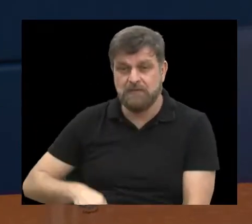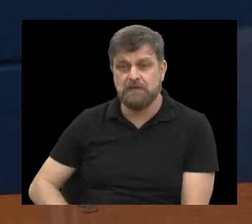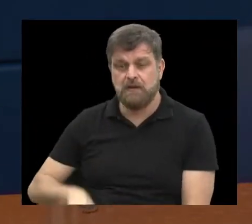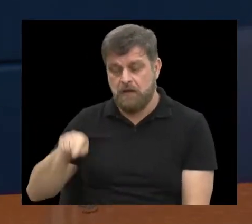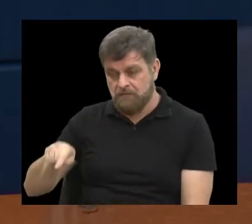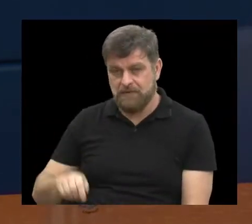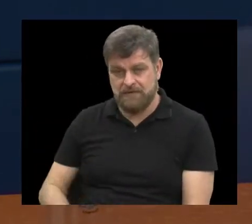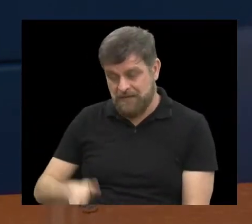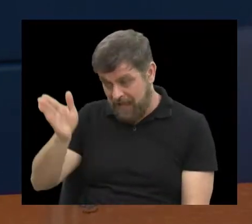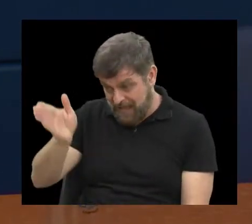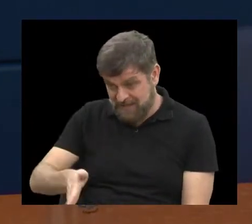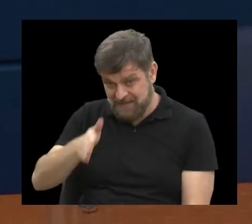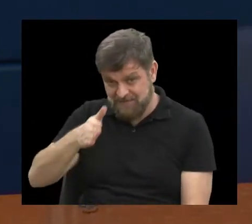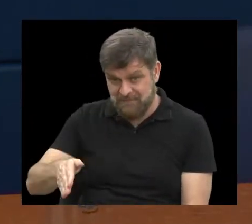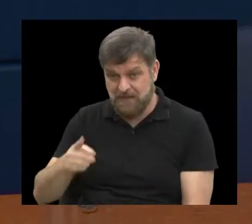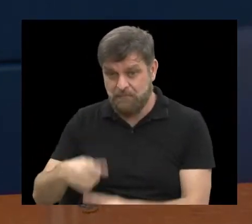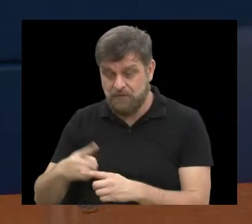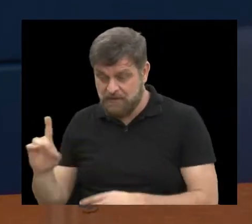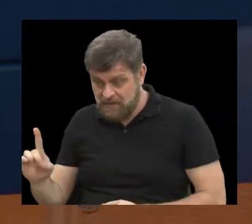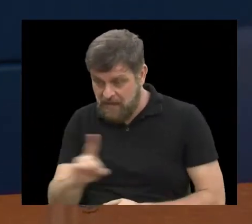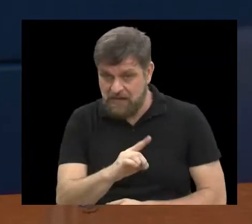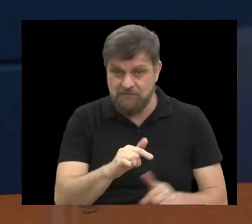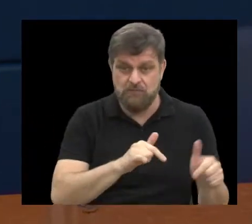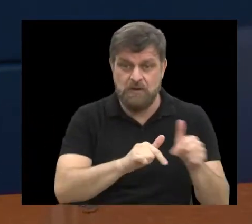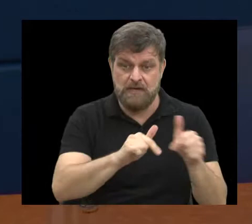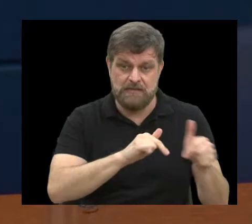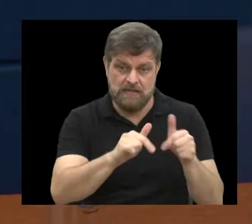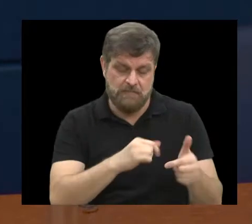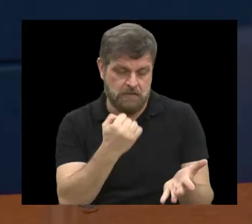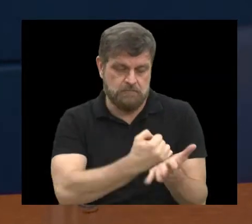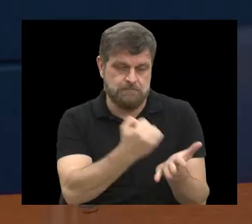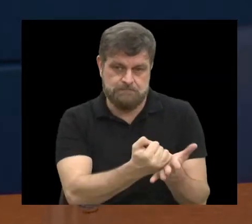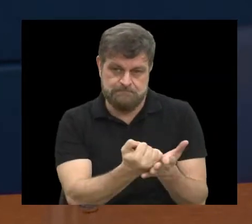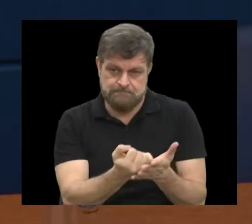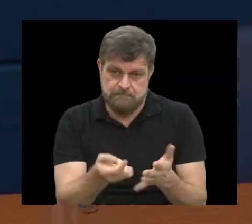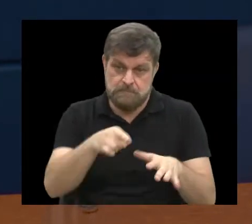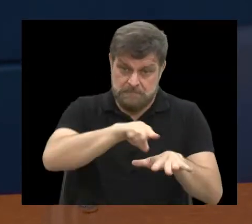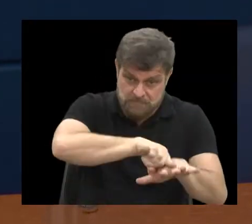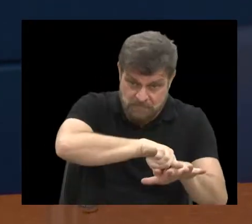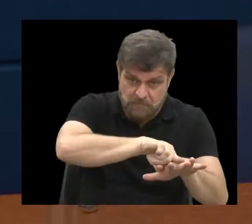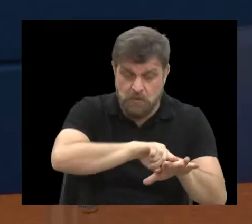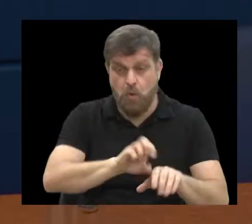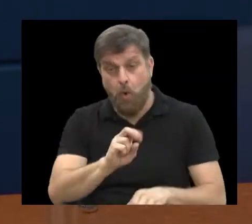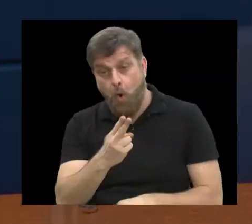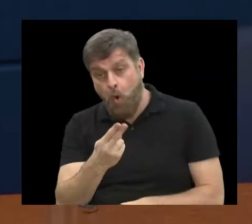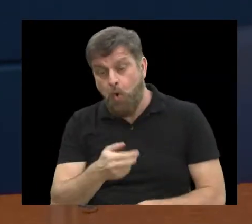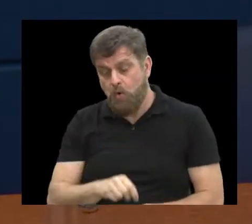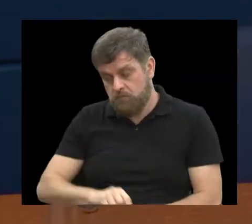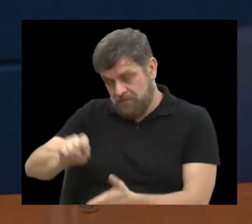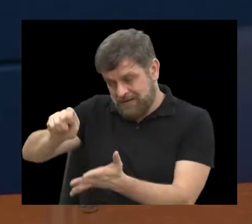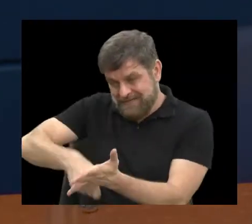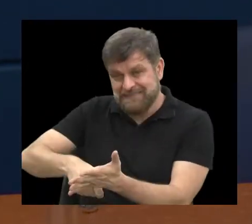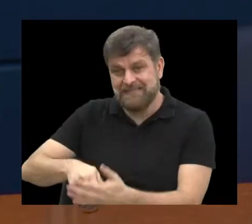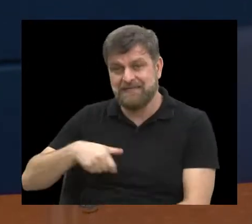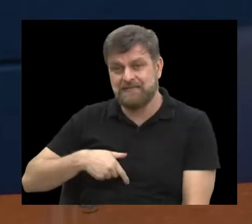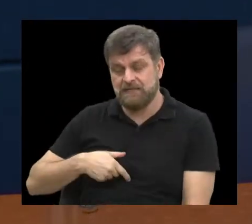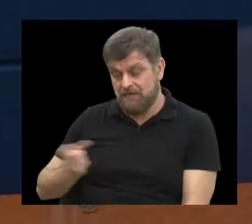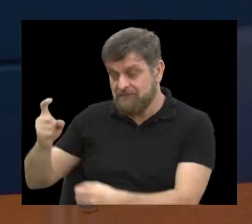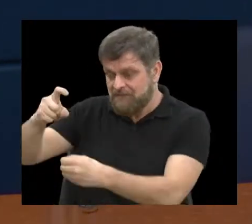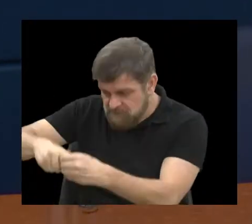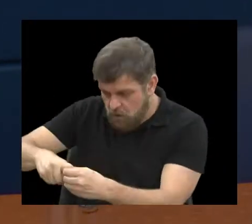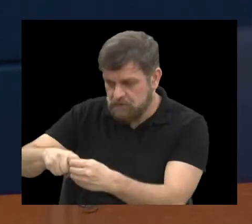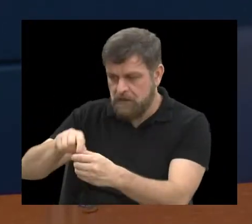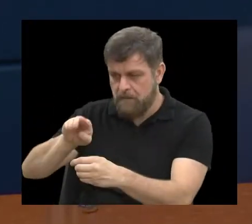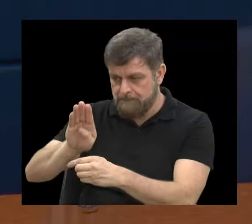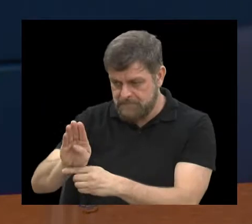a suspensão por esse caráter especial de inclusão no mercado de trabalho ou assinala se quer a